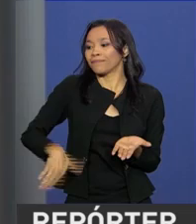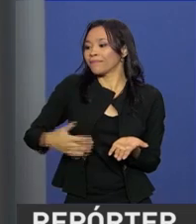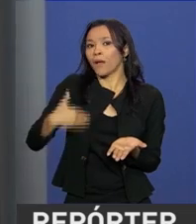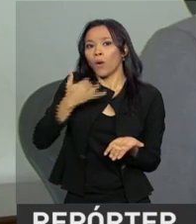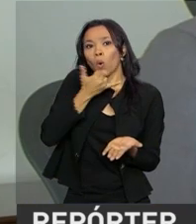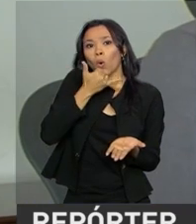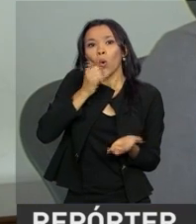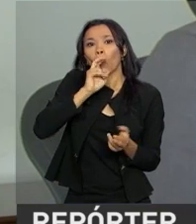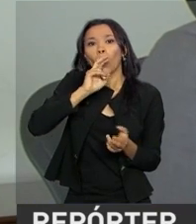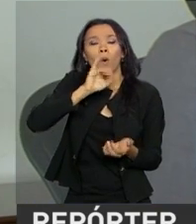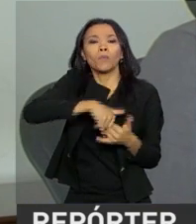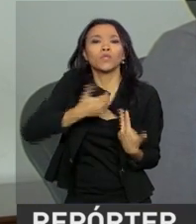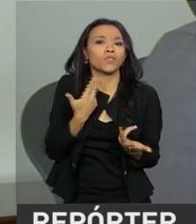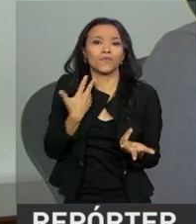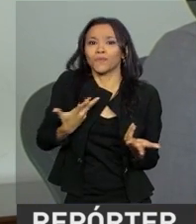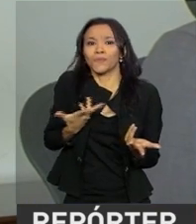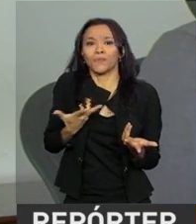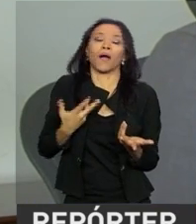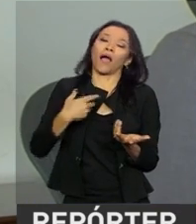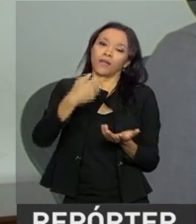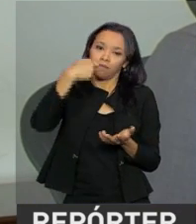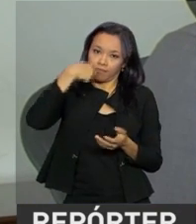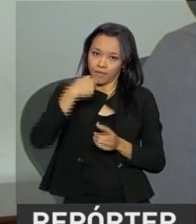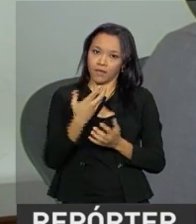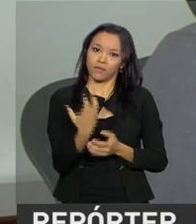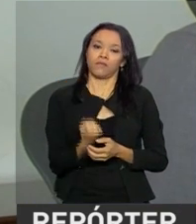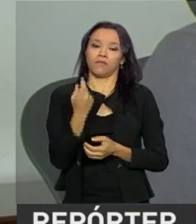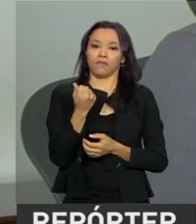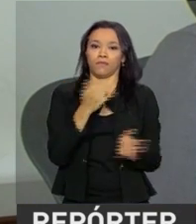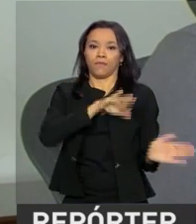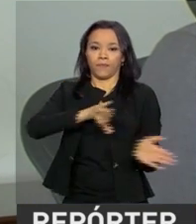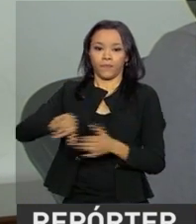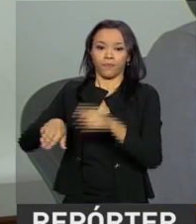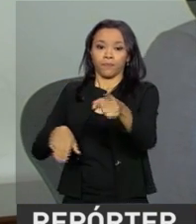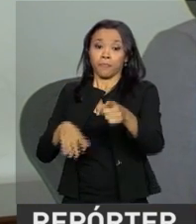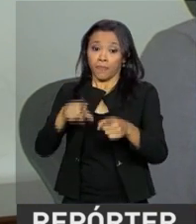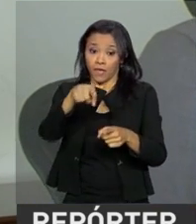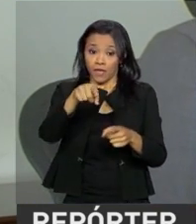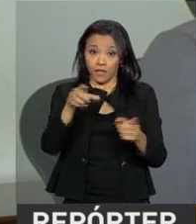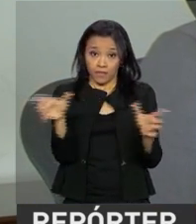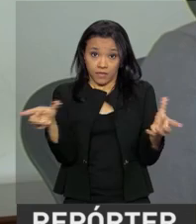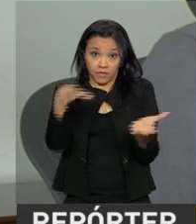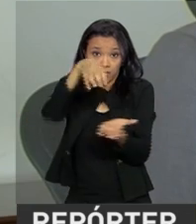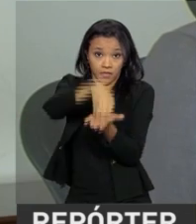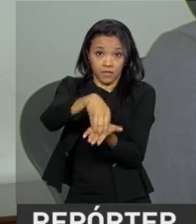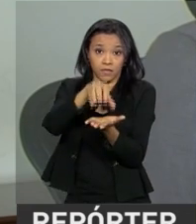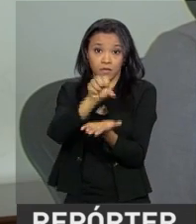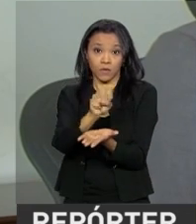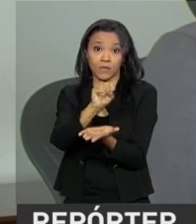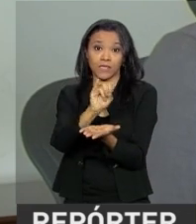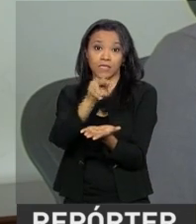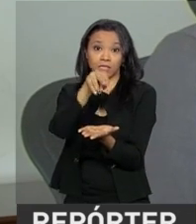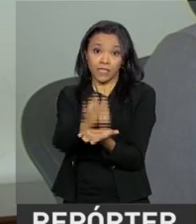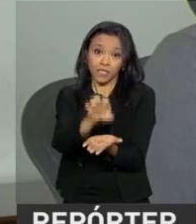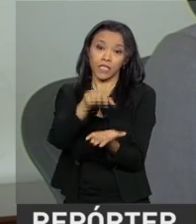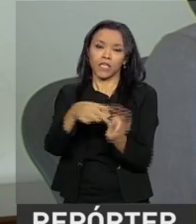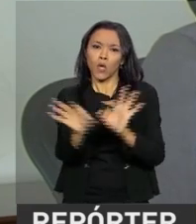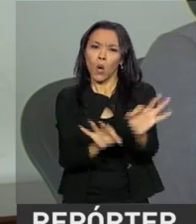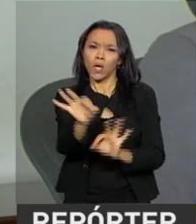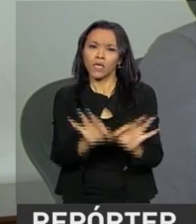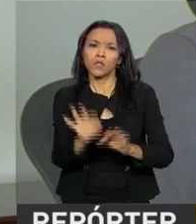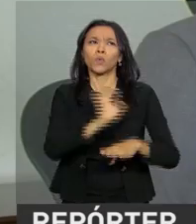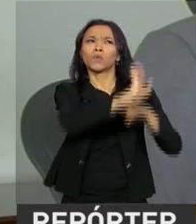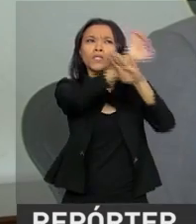justa causa. O SINE é uma parceria de longa data que o Ministério do Trabalho construiu com os governos estaduais